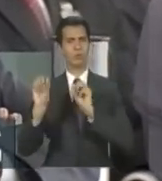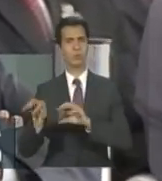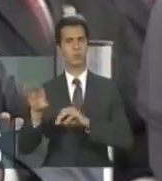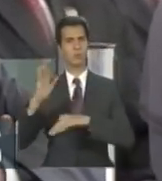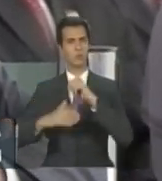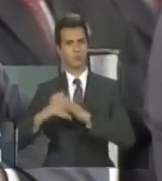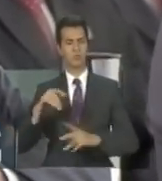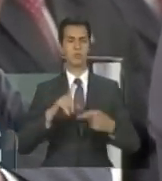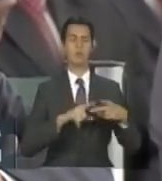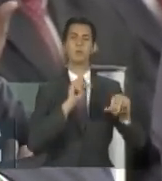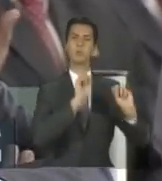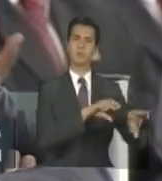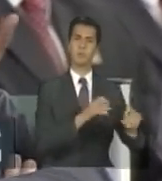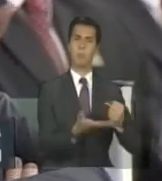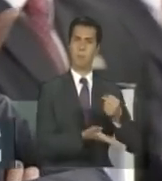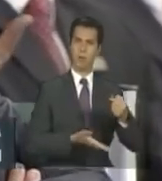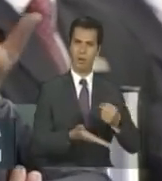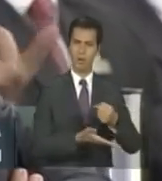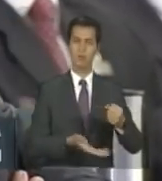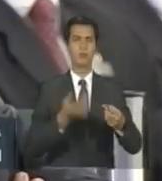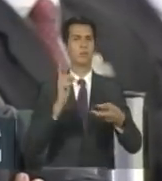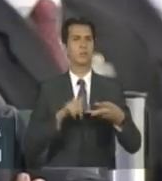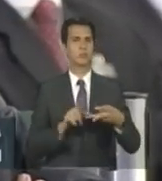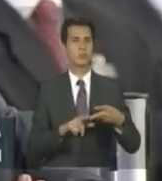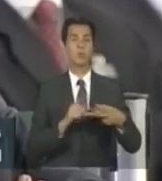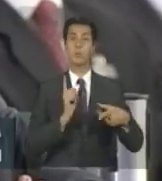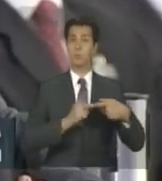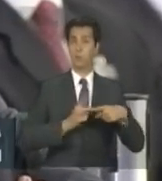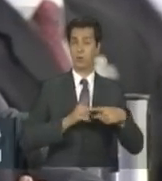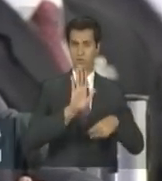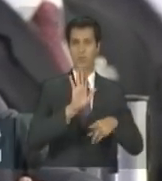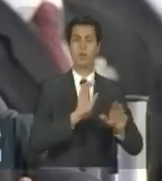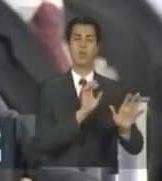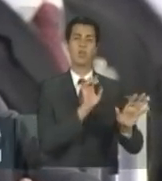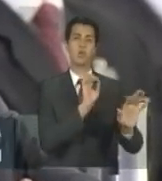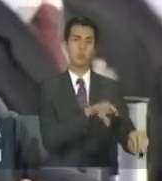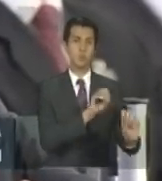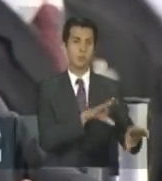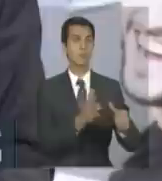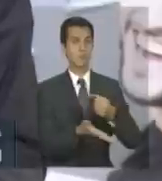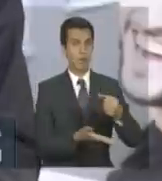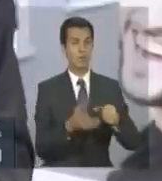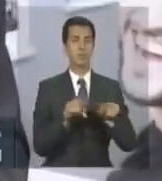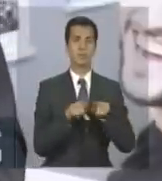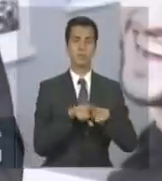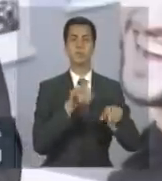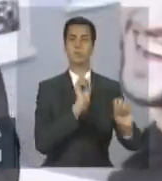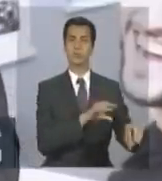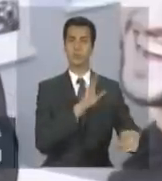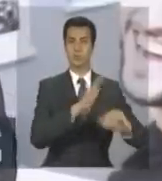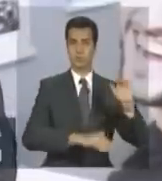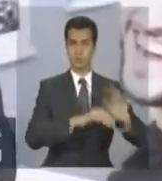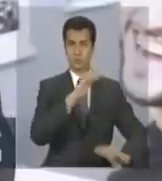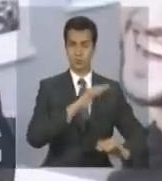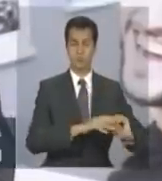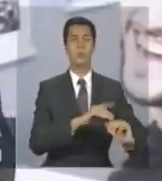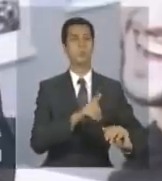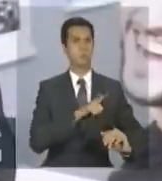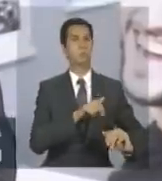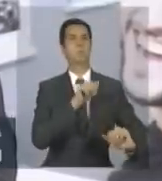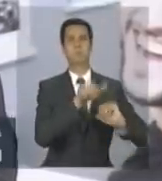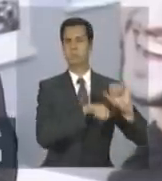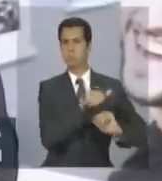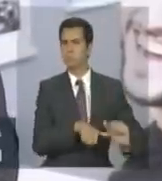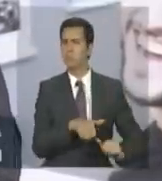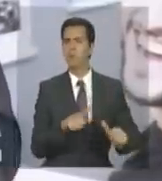de educação básica, porque as reformas na educação básica e na educação profissional não foram menos importantes.